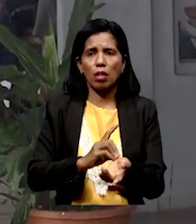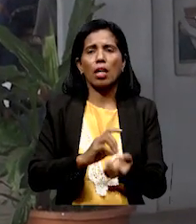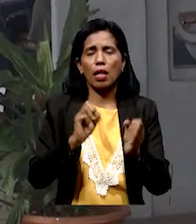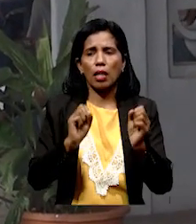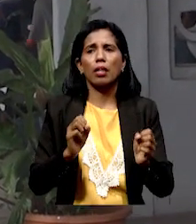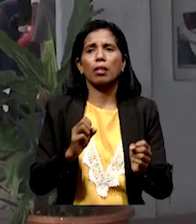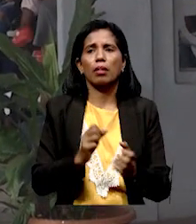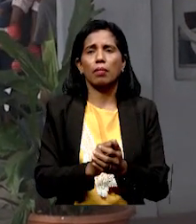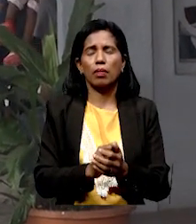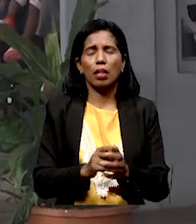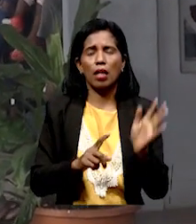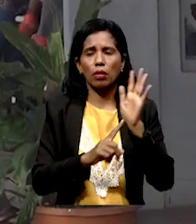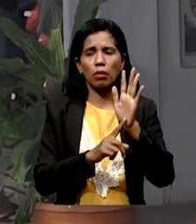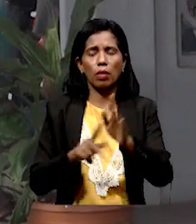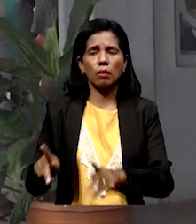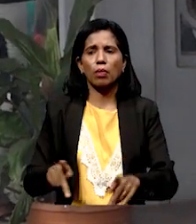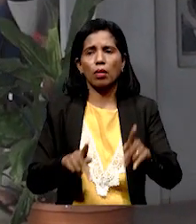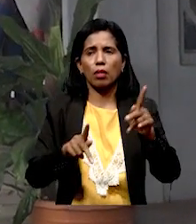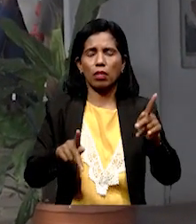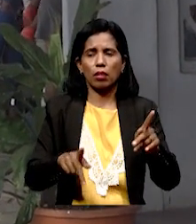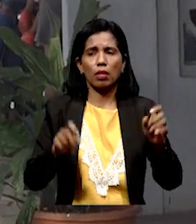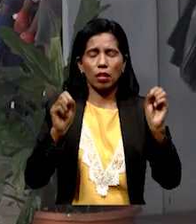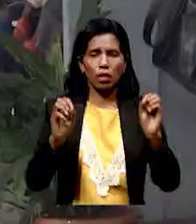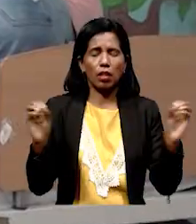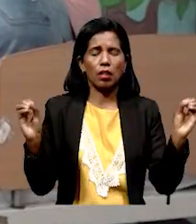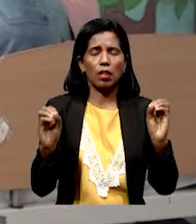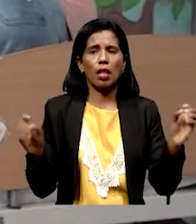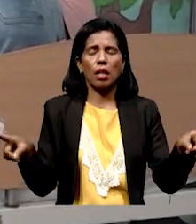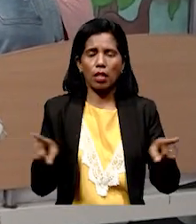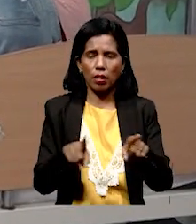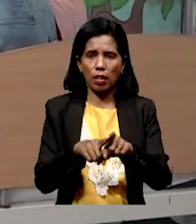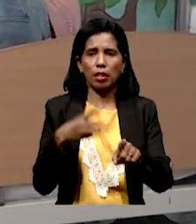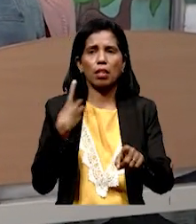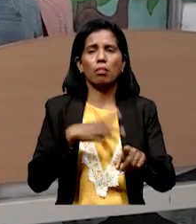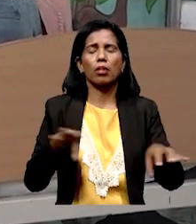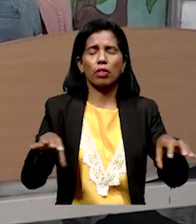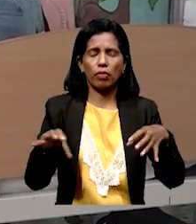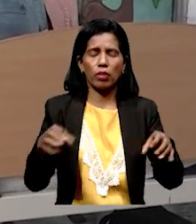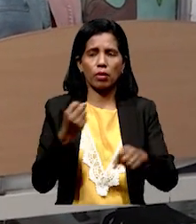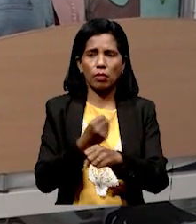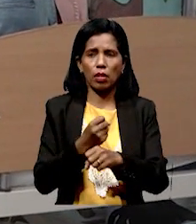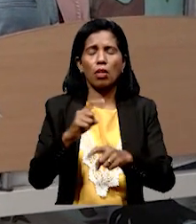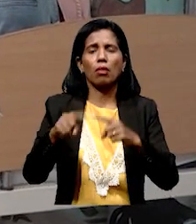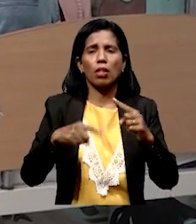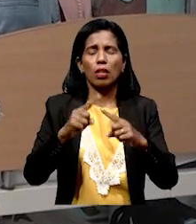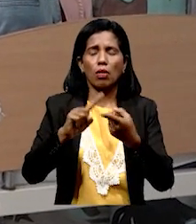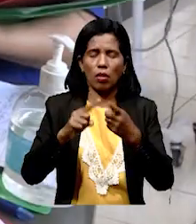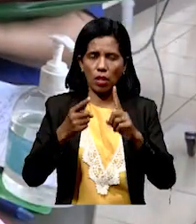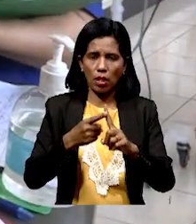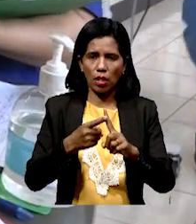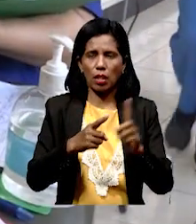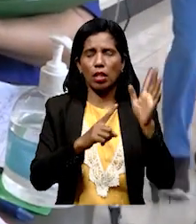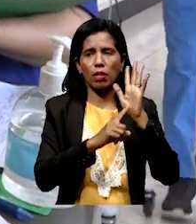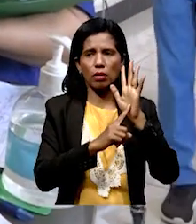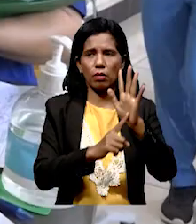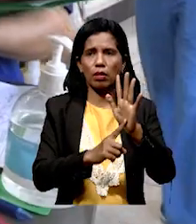nebe hasa iha público, balumos la condição saída ma ami esforço. Bai hira maluk balu hasa iha